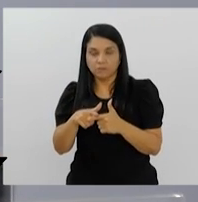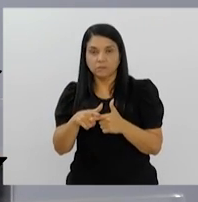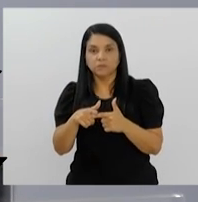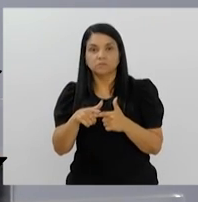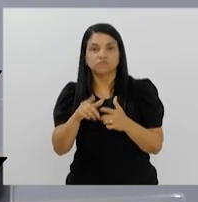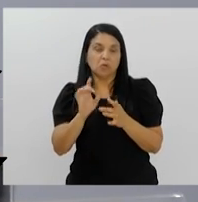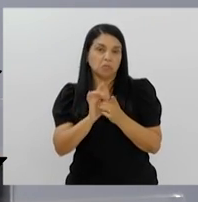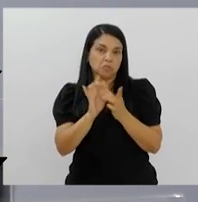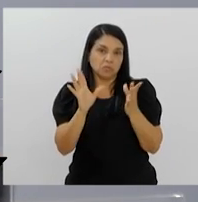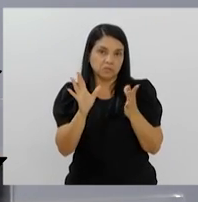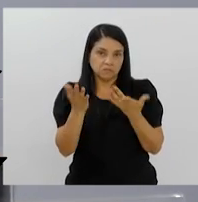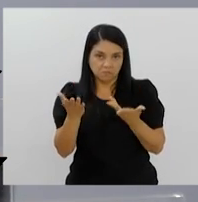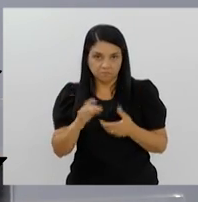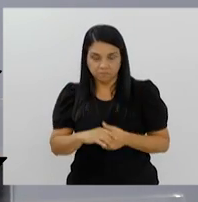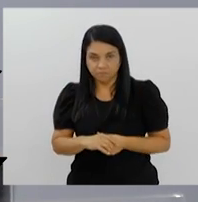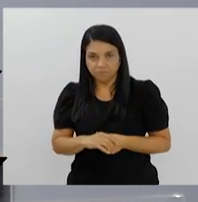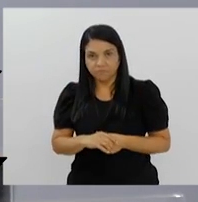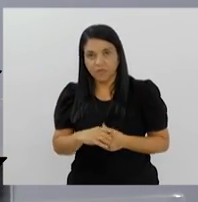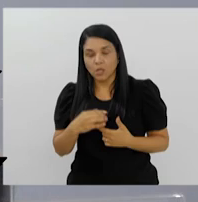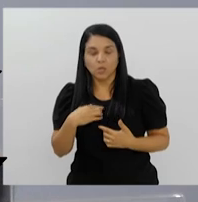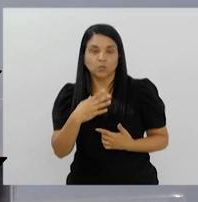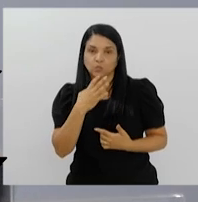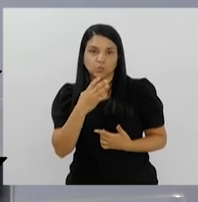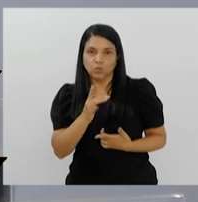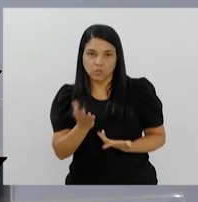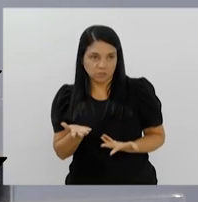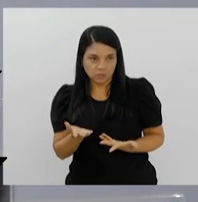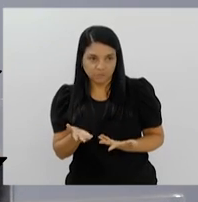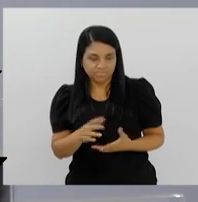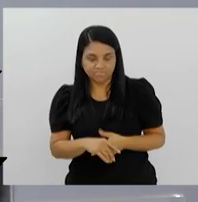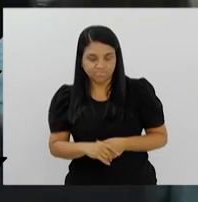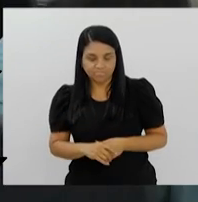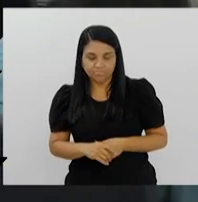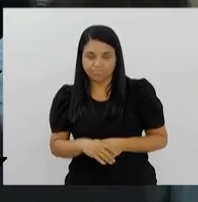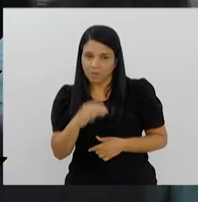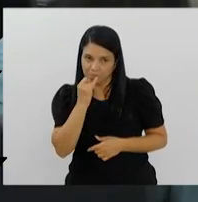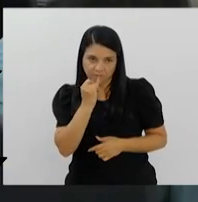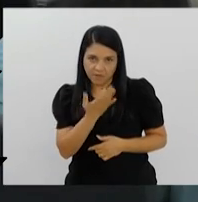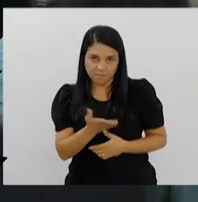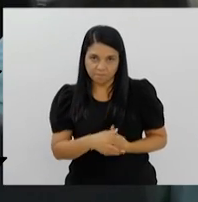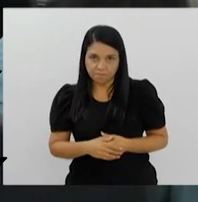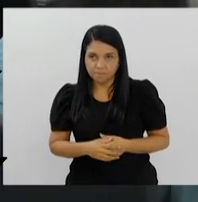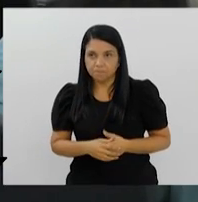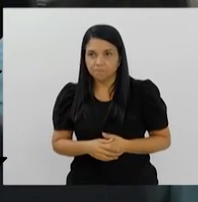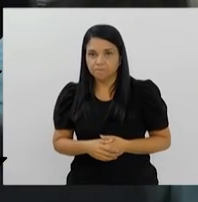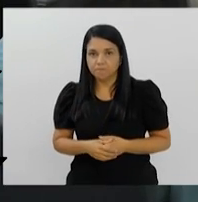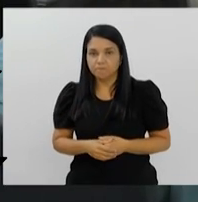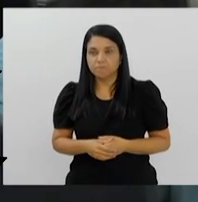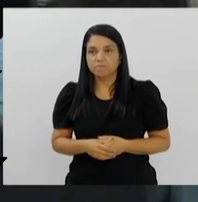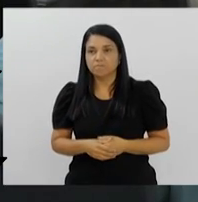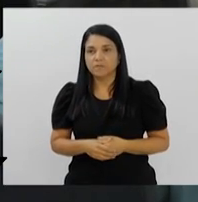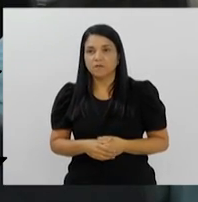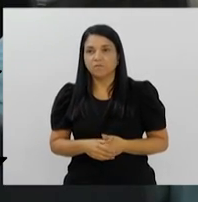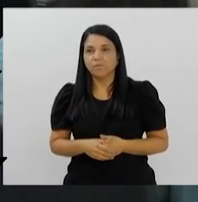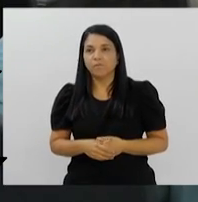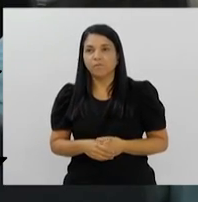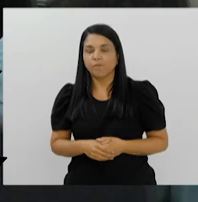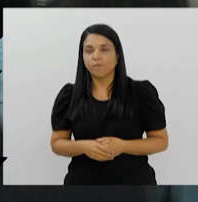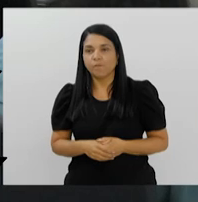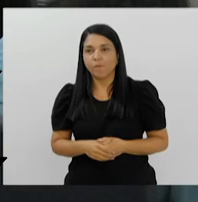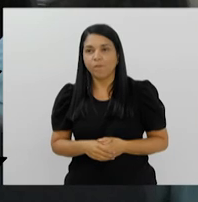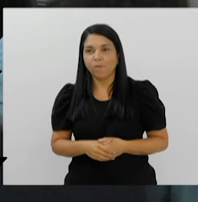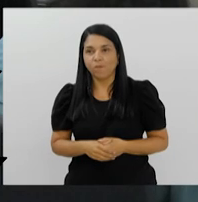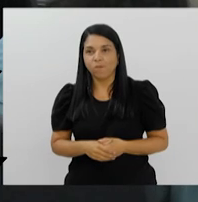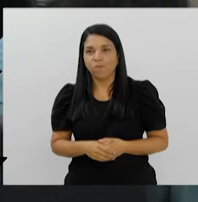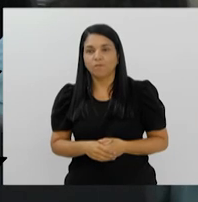tipo de autorização enfim eu não tenho conhecimento excelência para te fornecer agora vamos aos casos